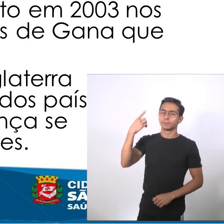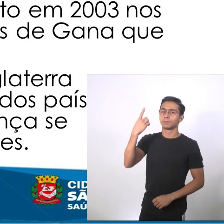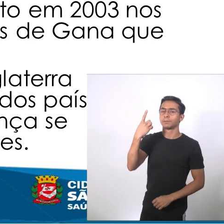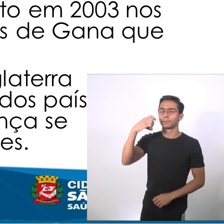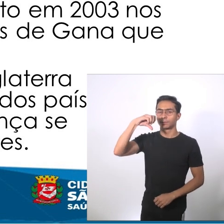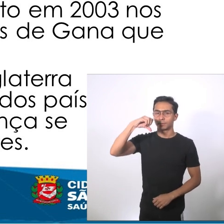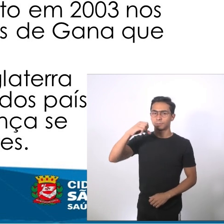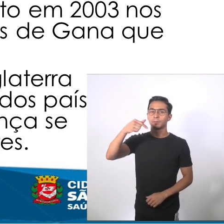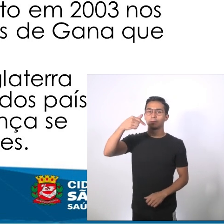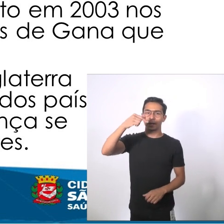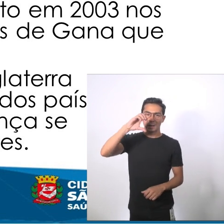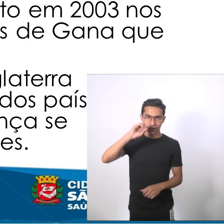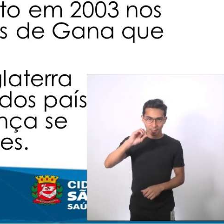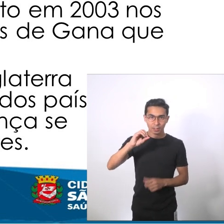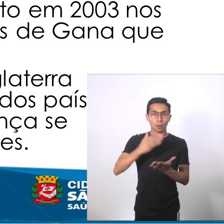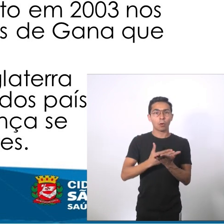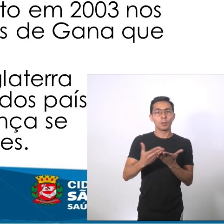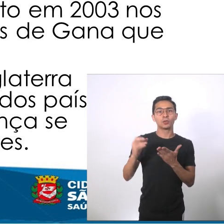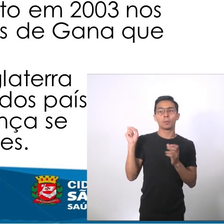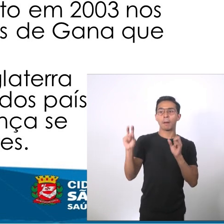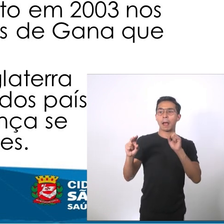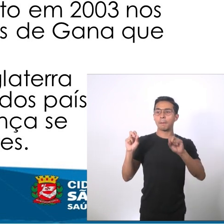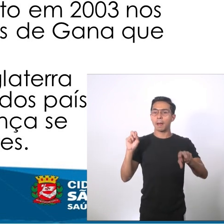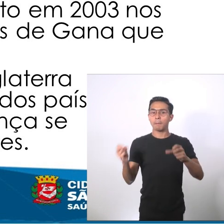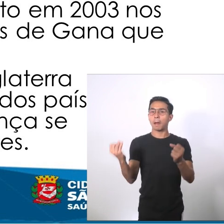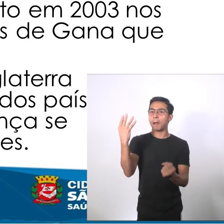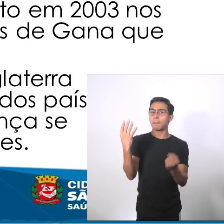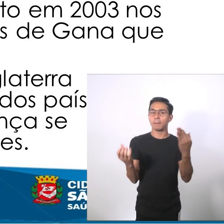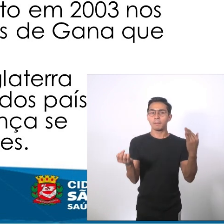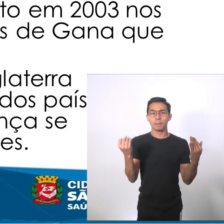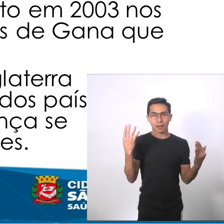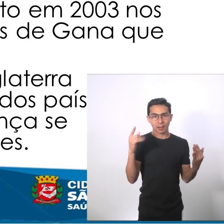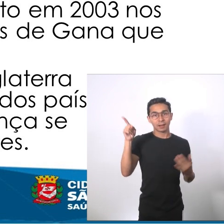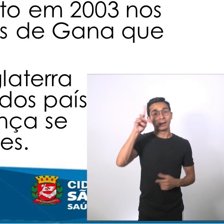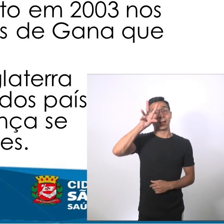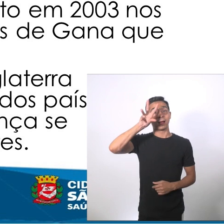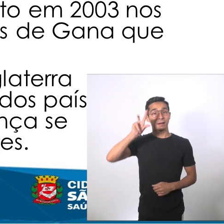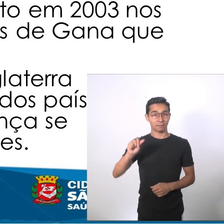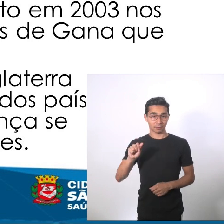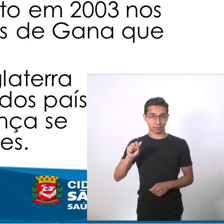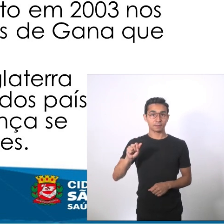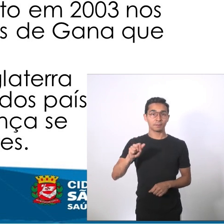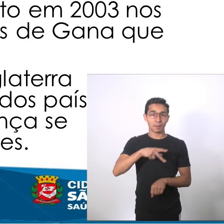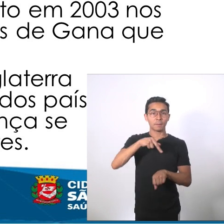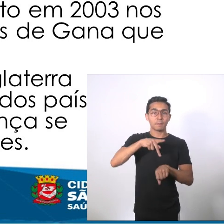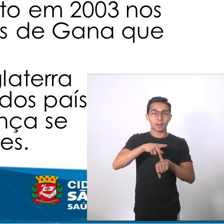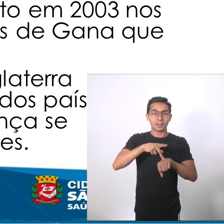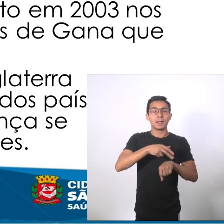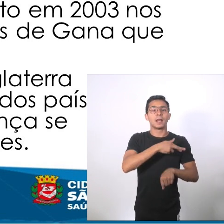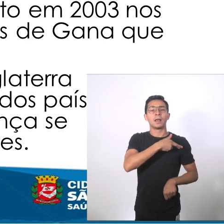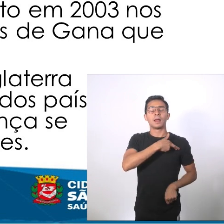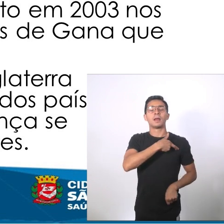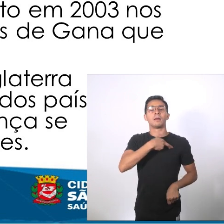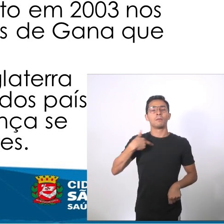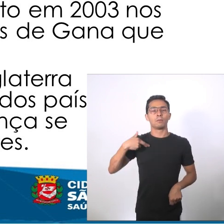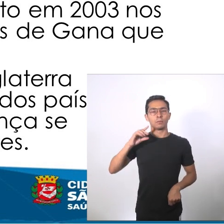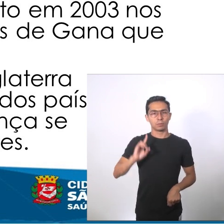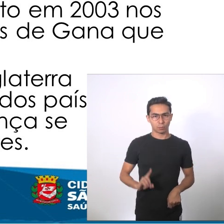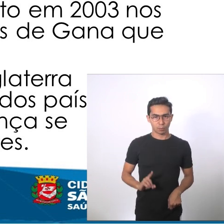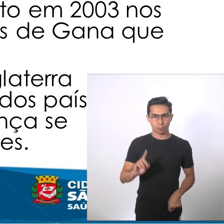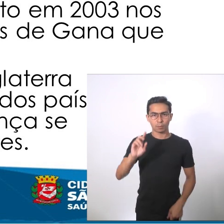África, quando foi descrita na República Democrática do Congo. O reservatório conhecido são